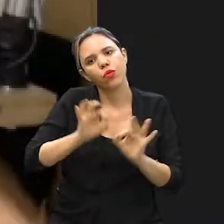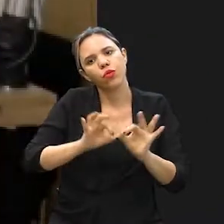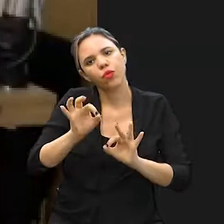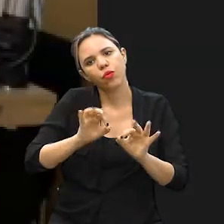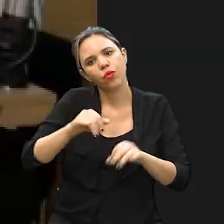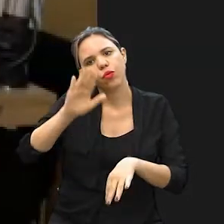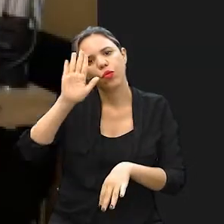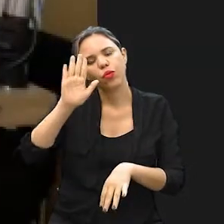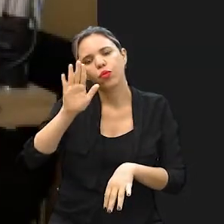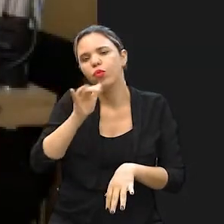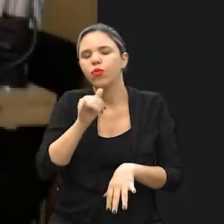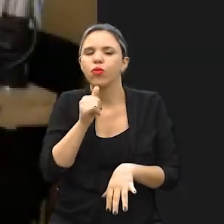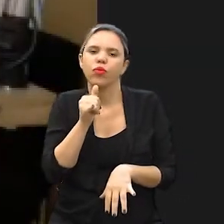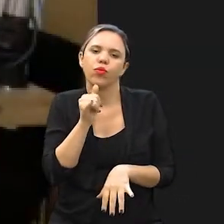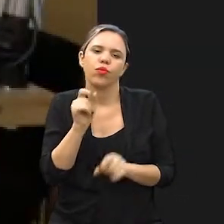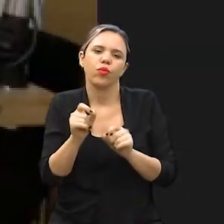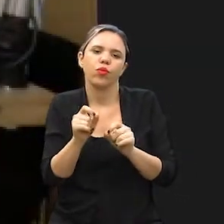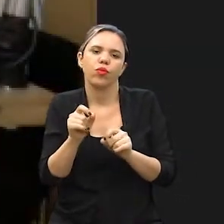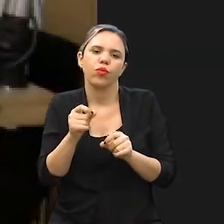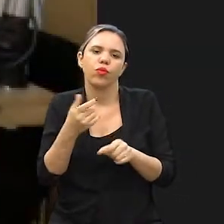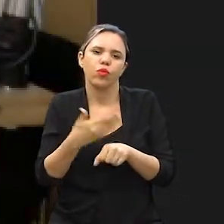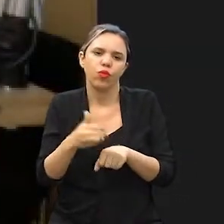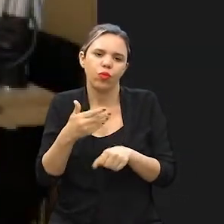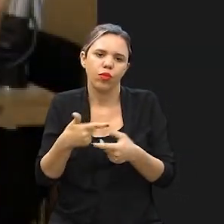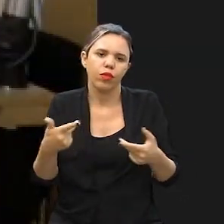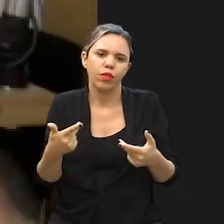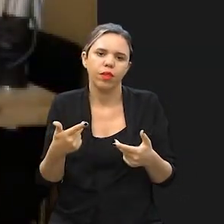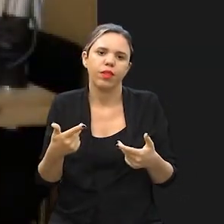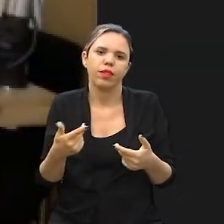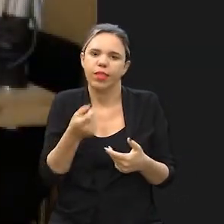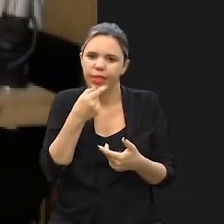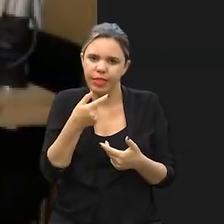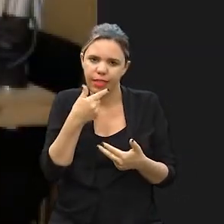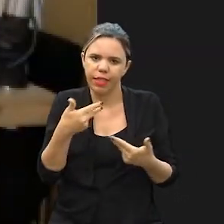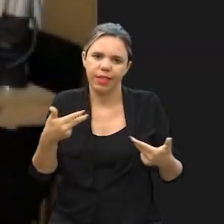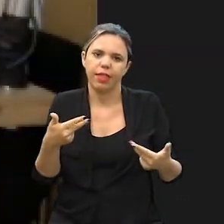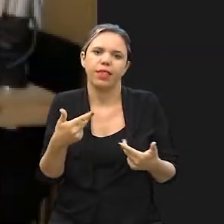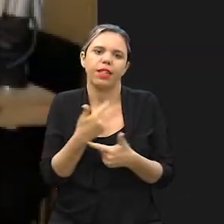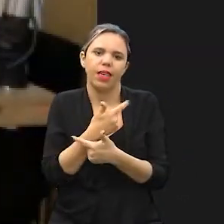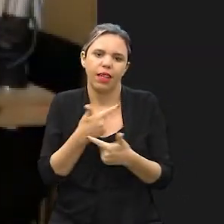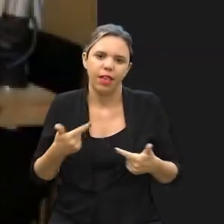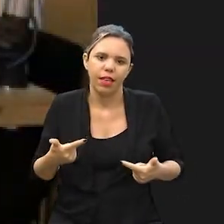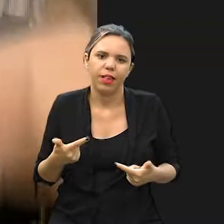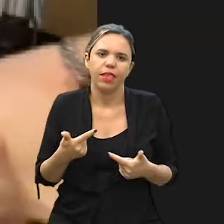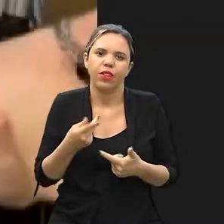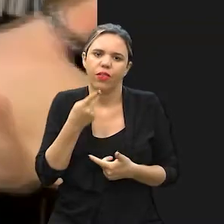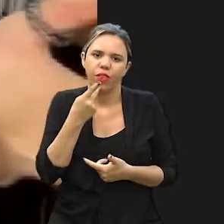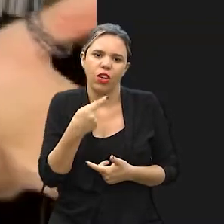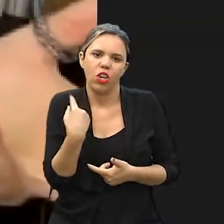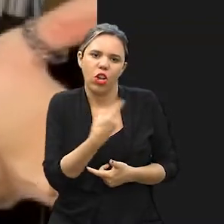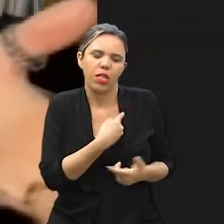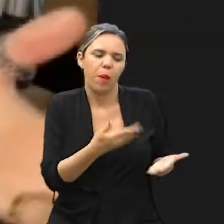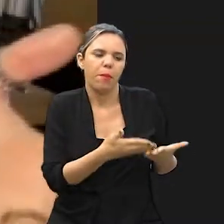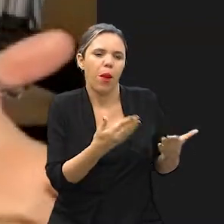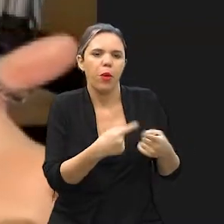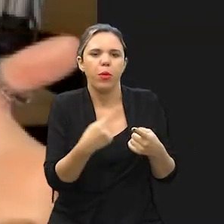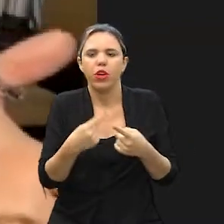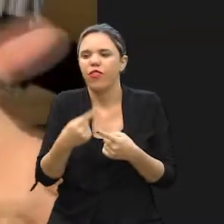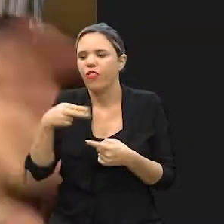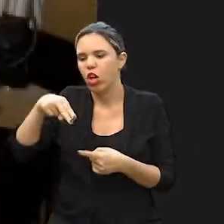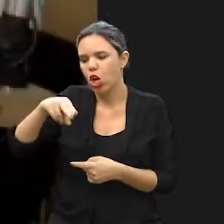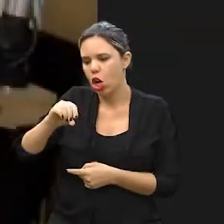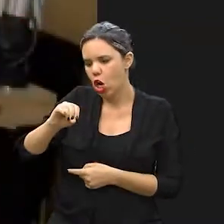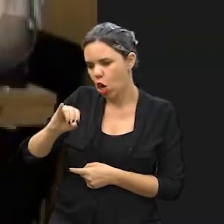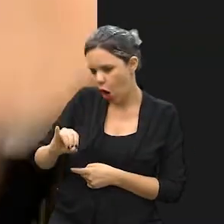formato mais dinâmico, mais de stand-up mesmo, aí falando do Nói que é Pobre, porque a gente fala do Nói